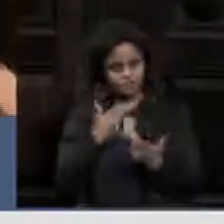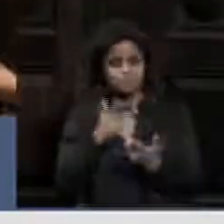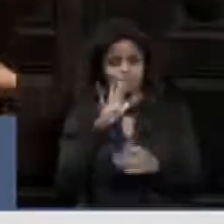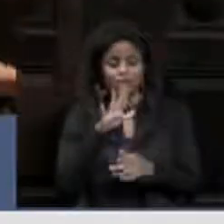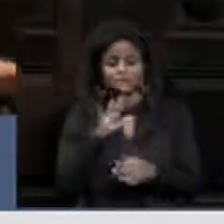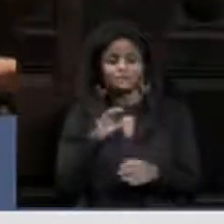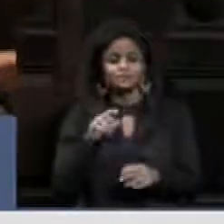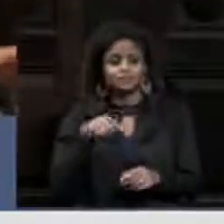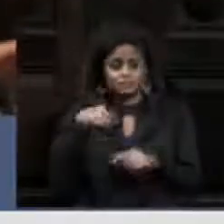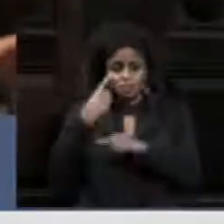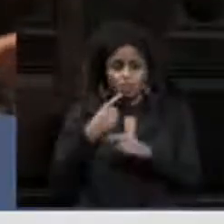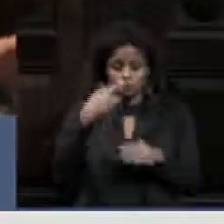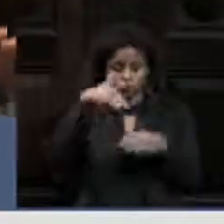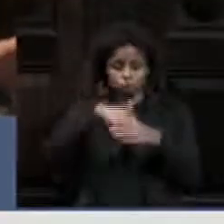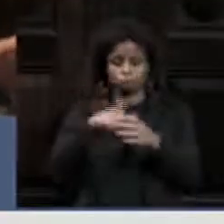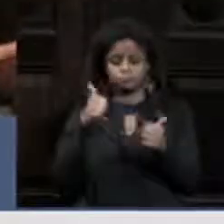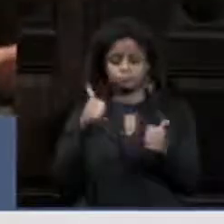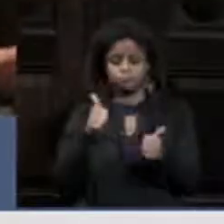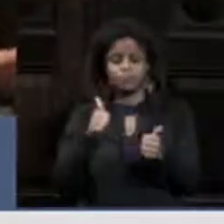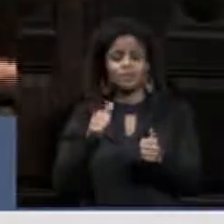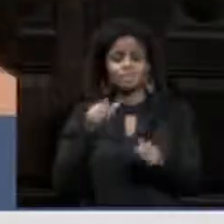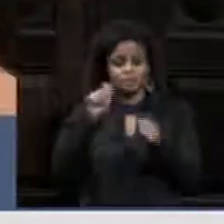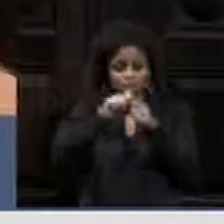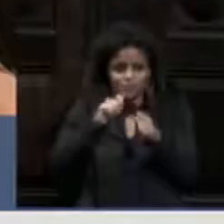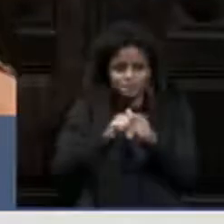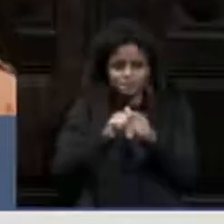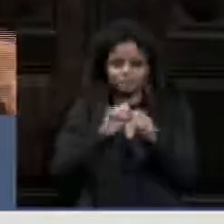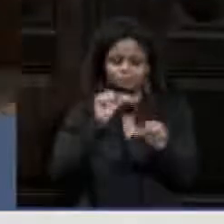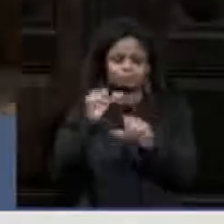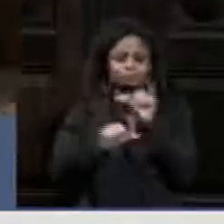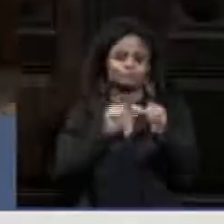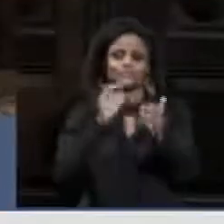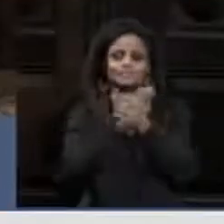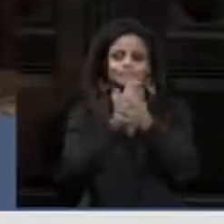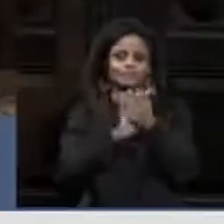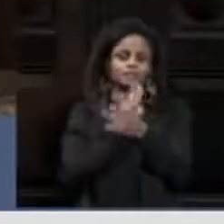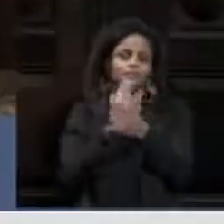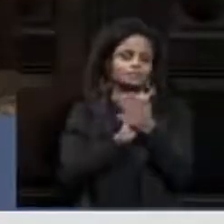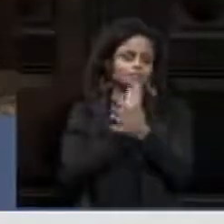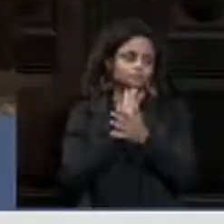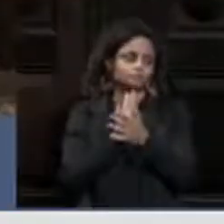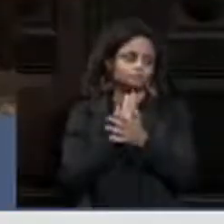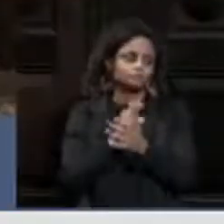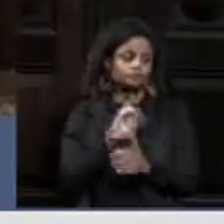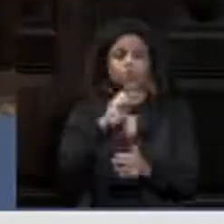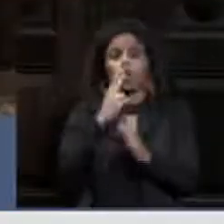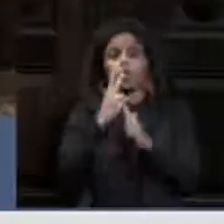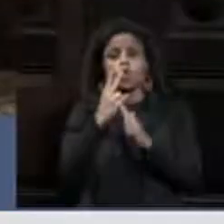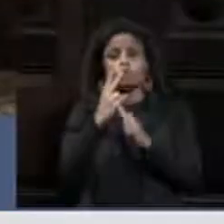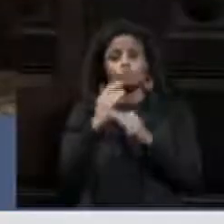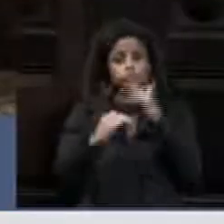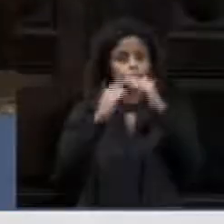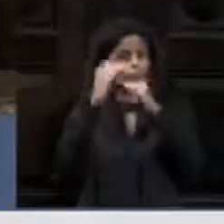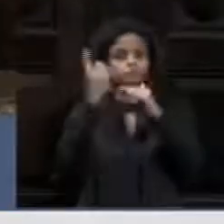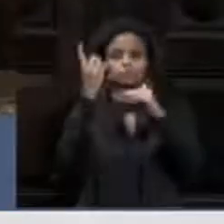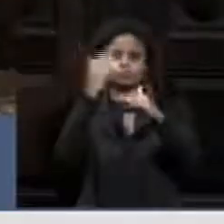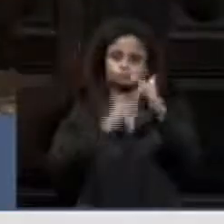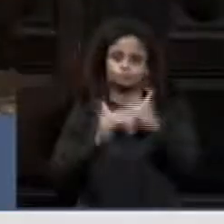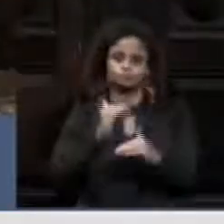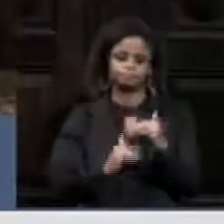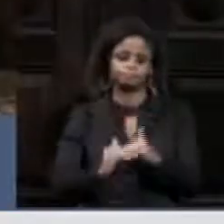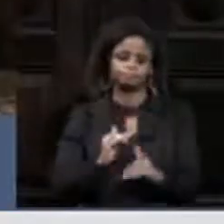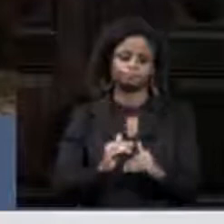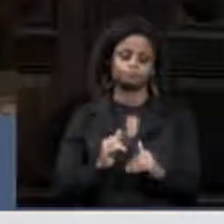concretas pouco se modifica, ou muitas vezes dá retrocesso, como no caso